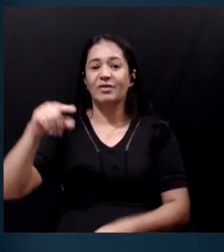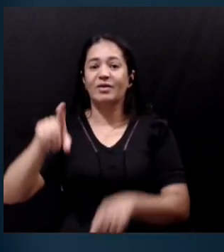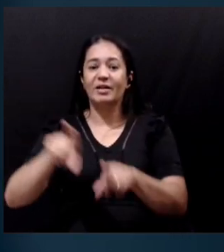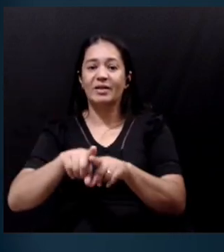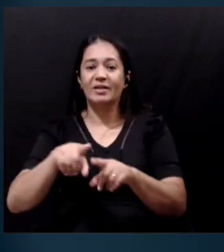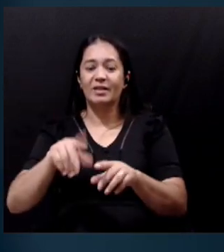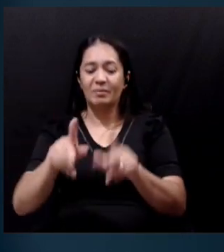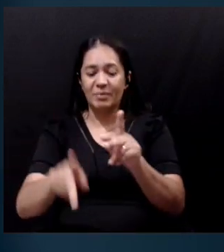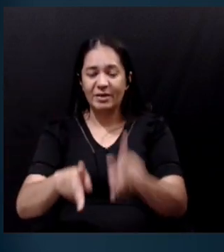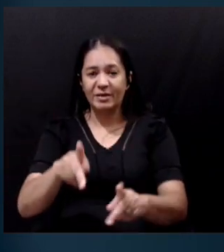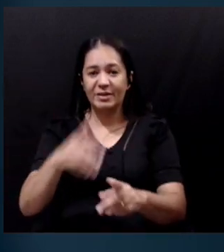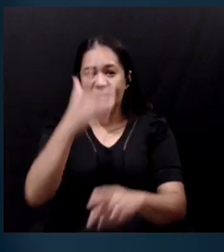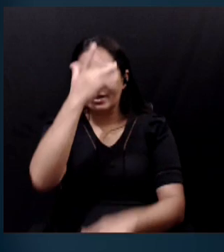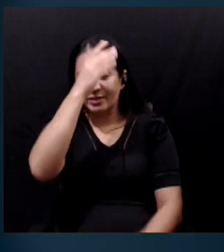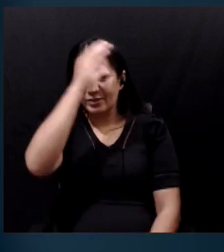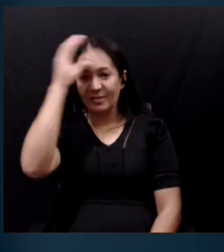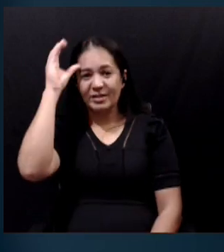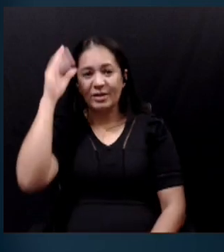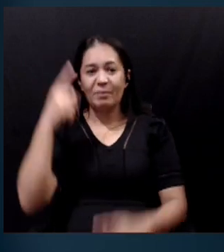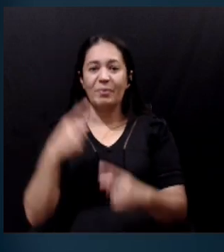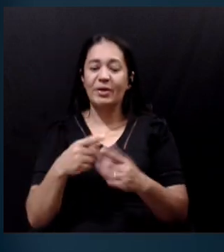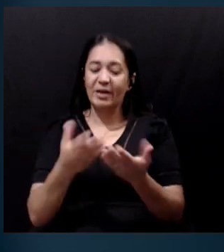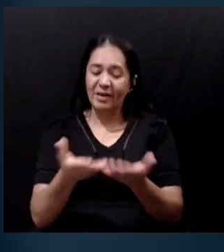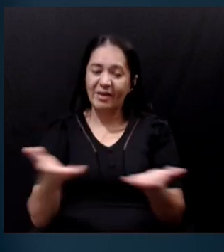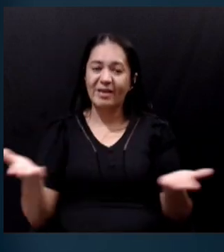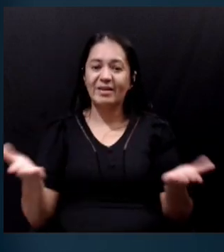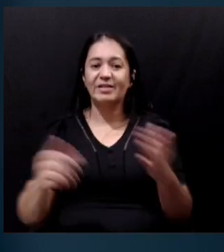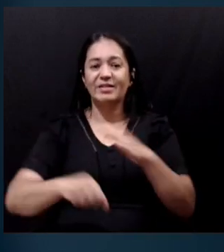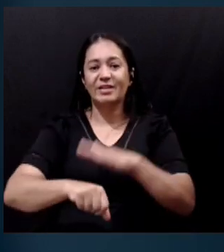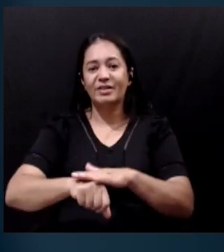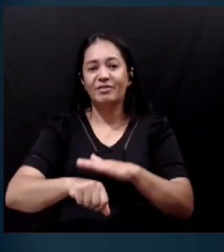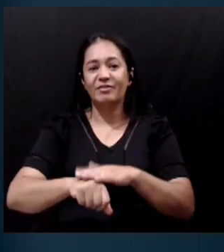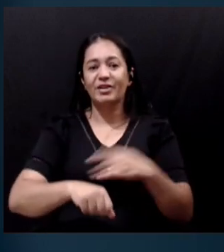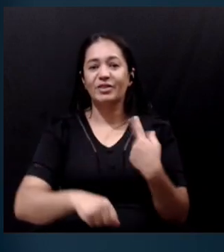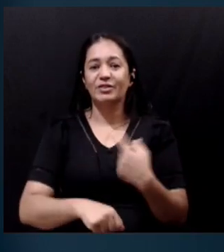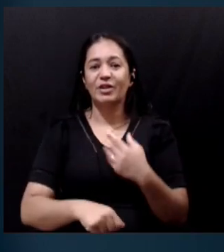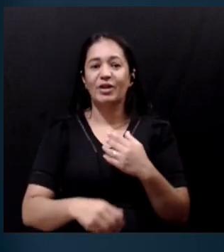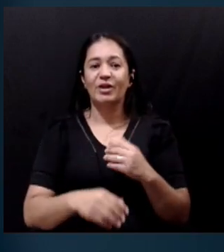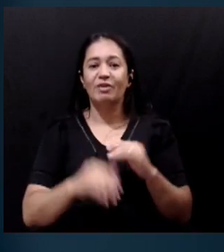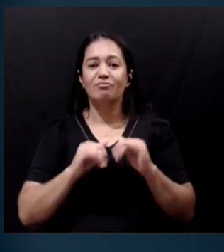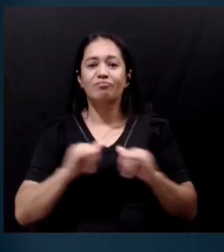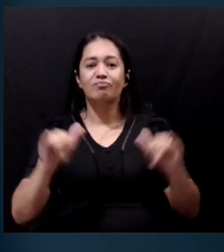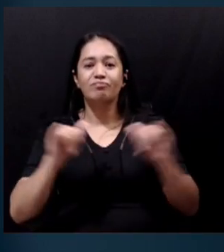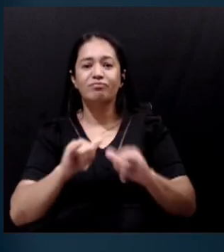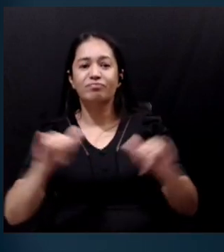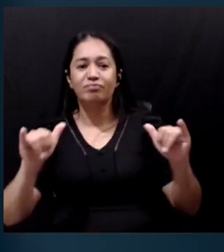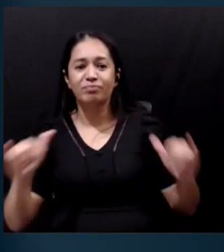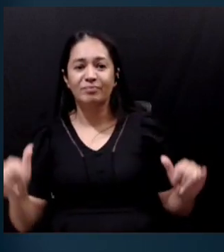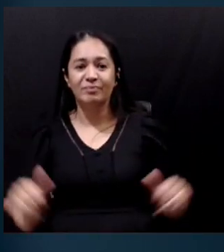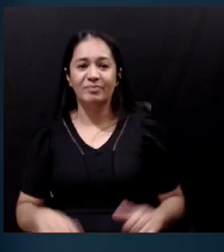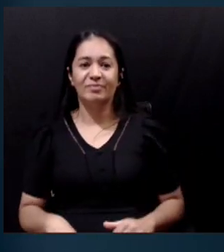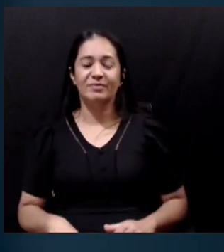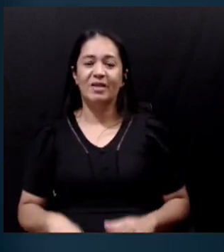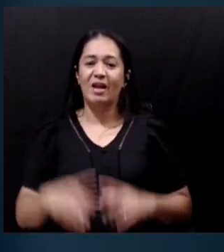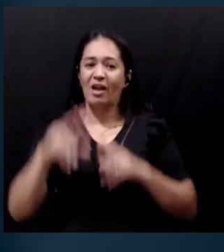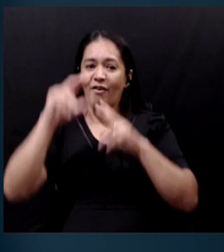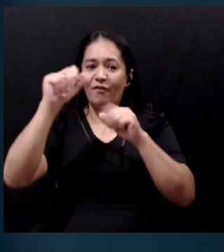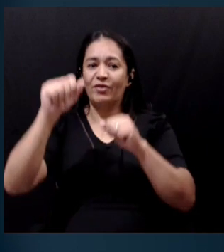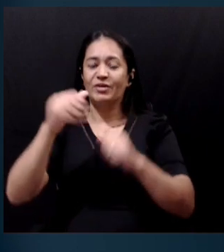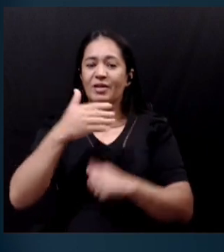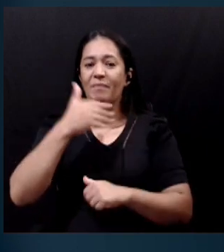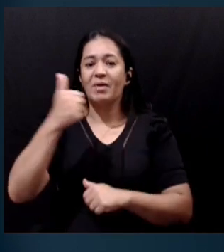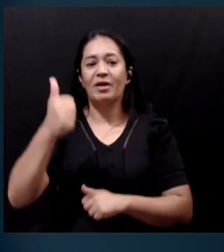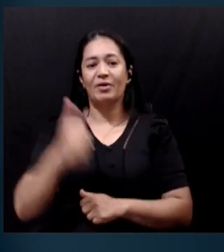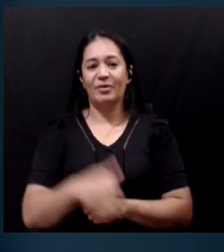nossa clientela, porque é eles que fazem isso, é o boca a boca. A força maior também é